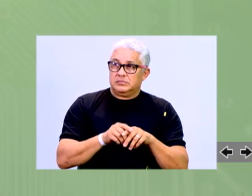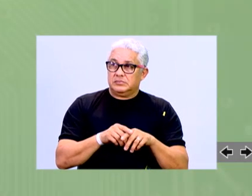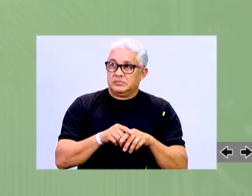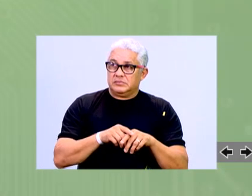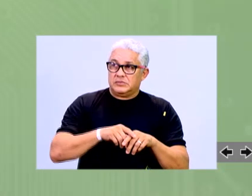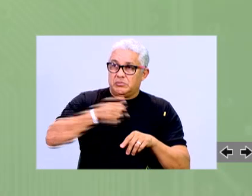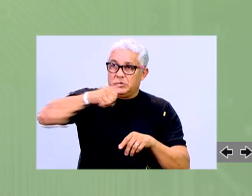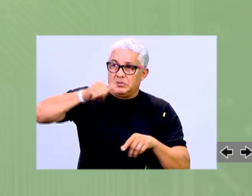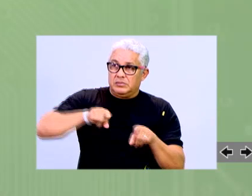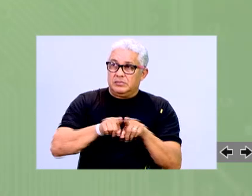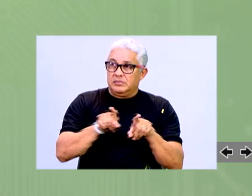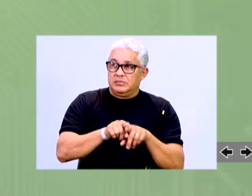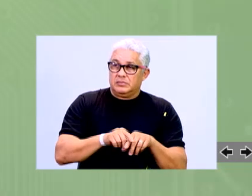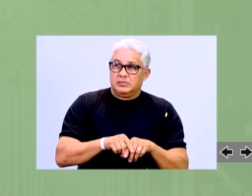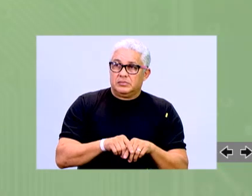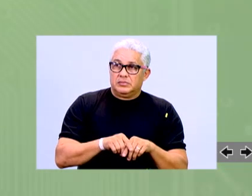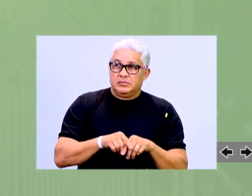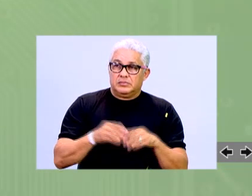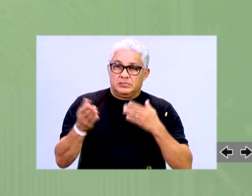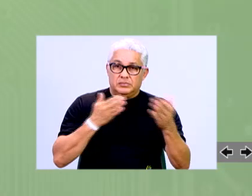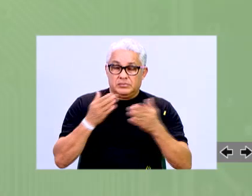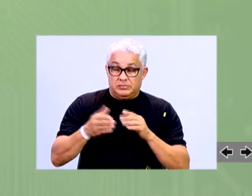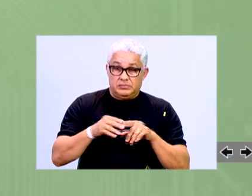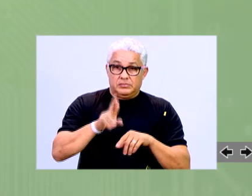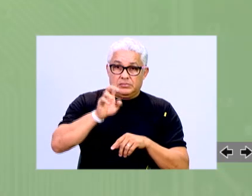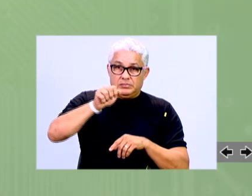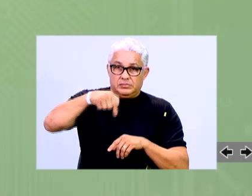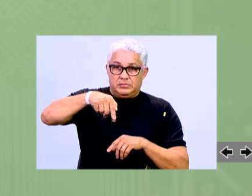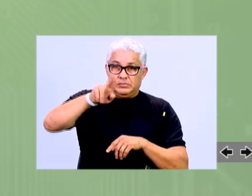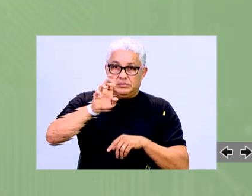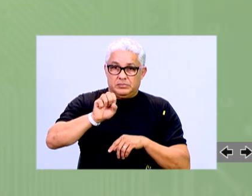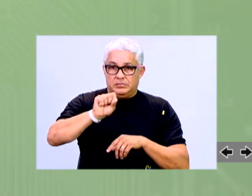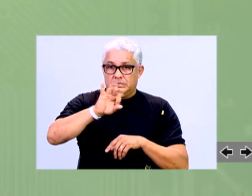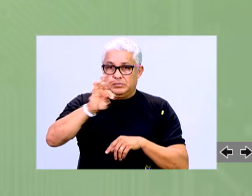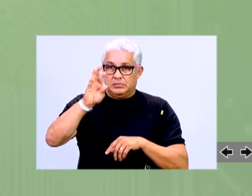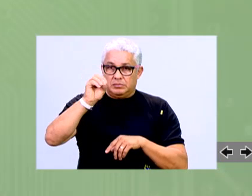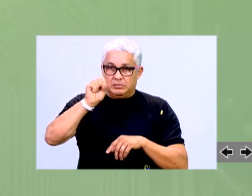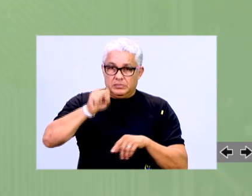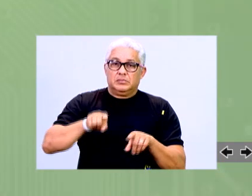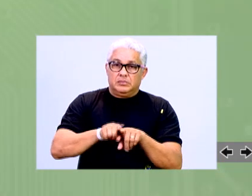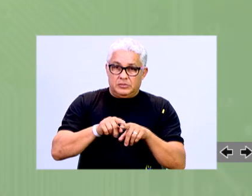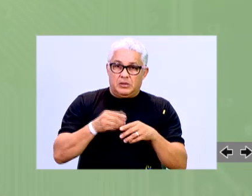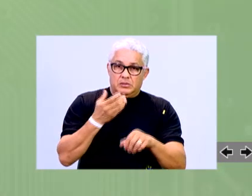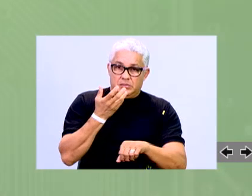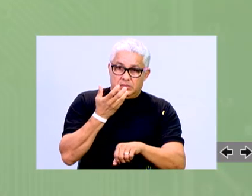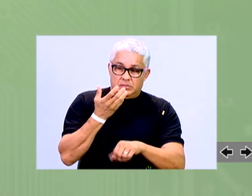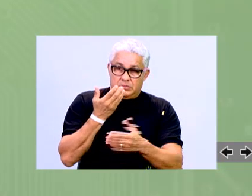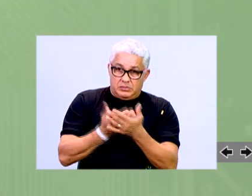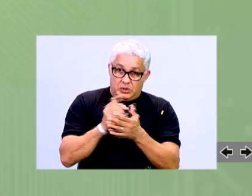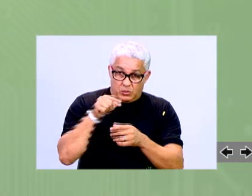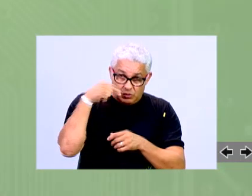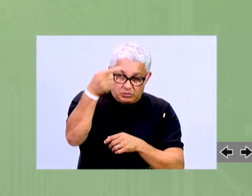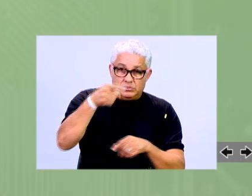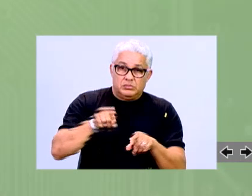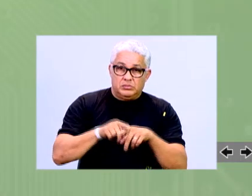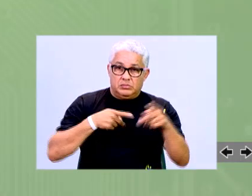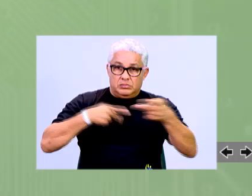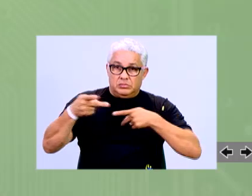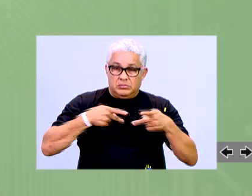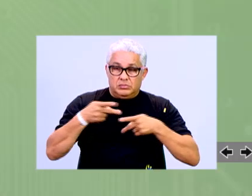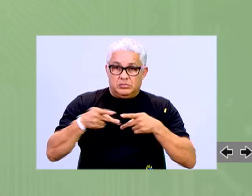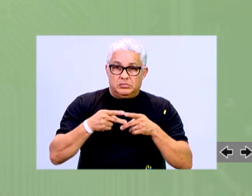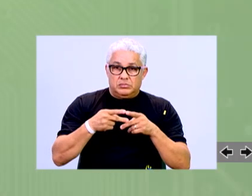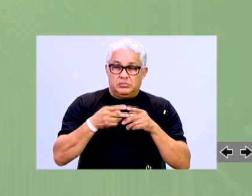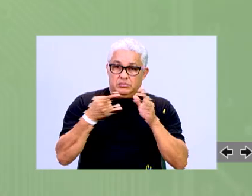requisitos. Na próxima aula, nosso conteúdo será de projeto de software, onde veremos